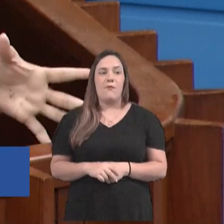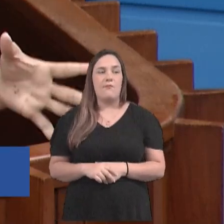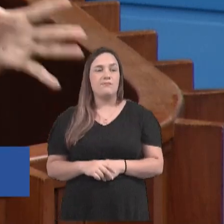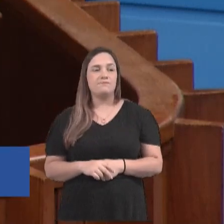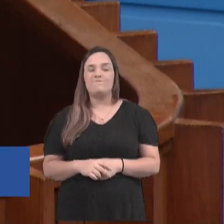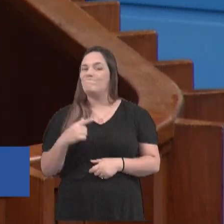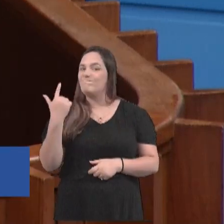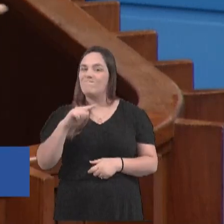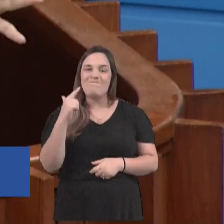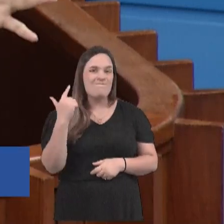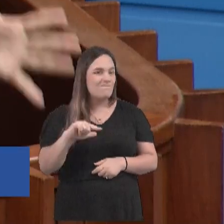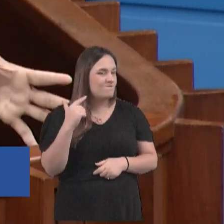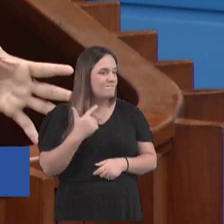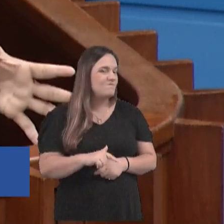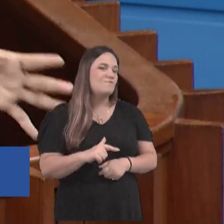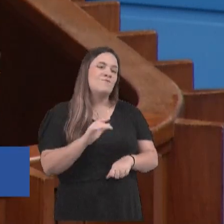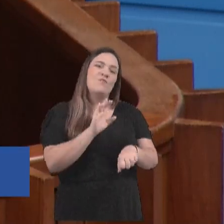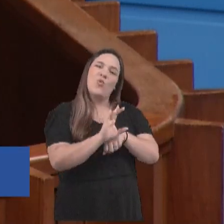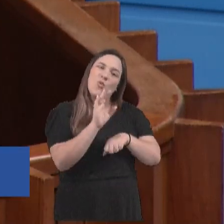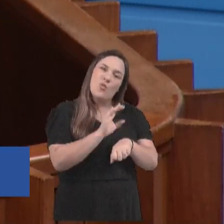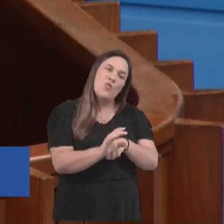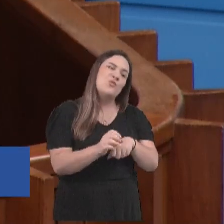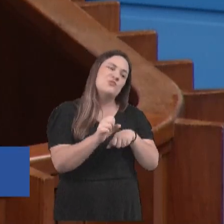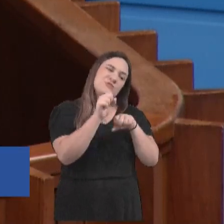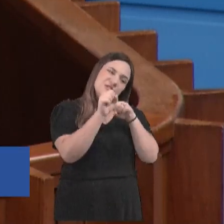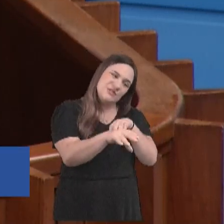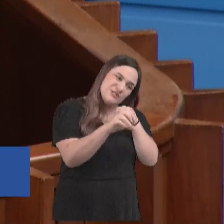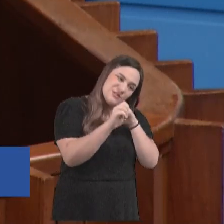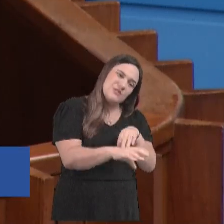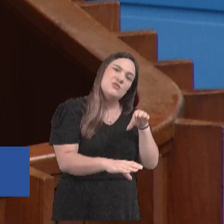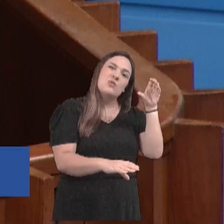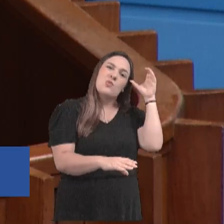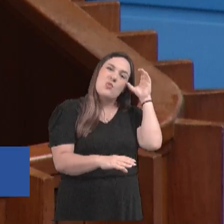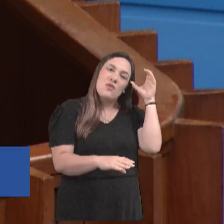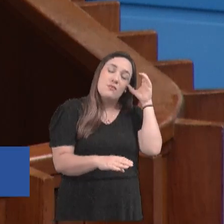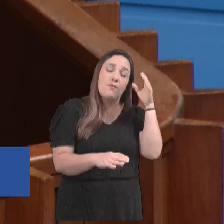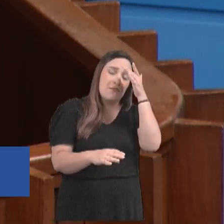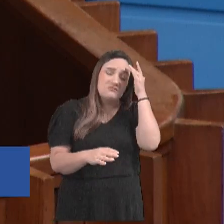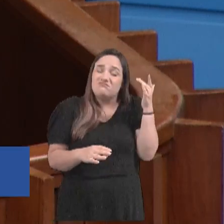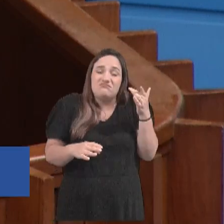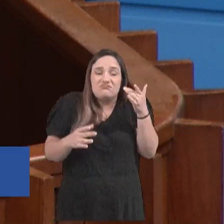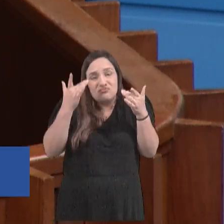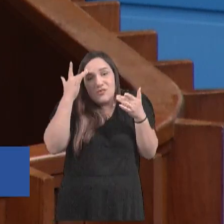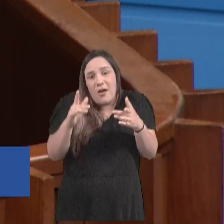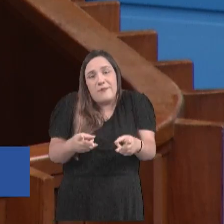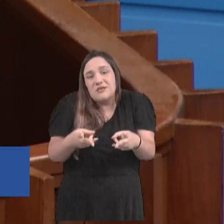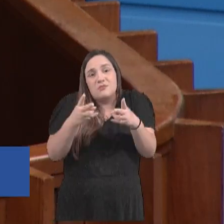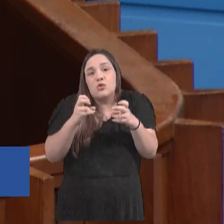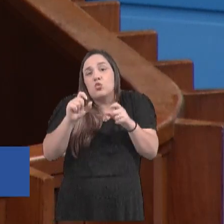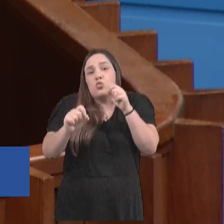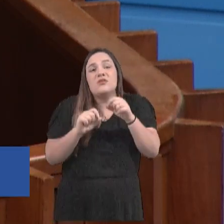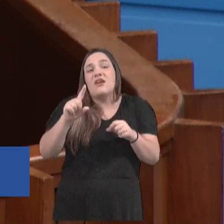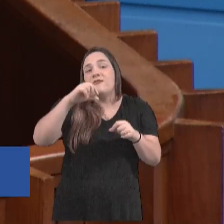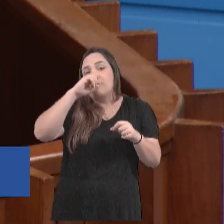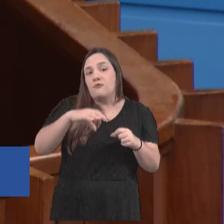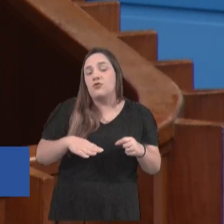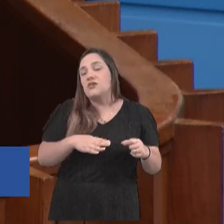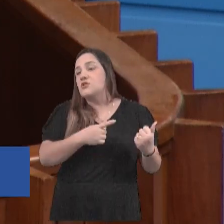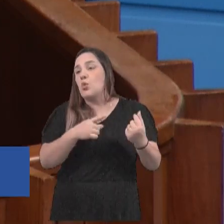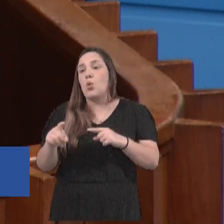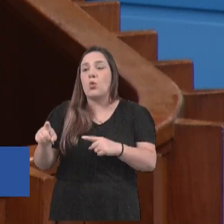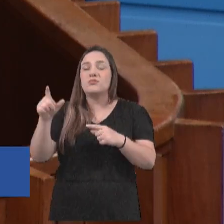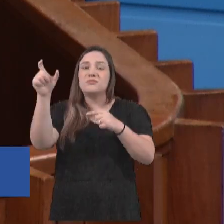de gênero nesses espaços, as pessoas não conseguem identificar o que é uma violência de gênero, o que é uma